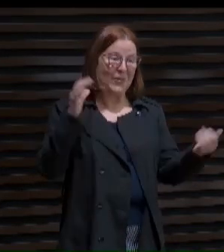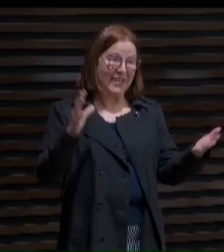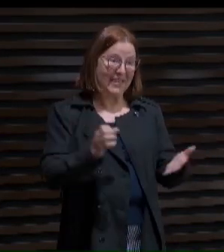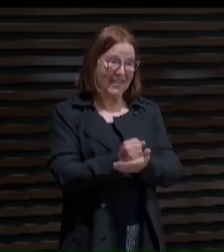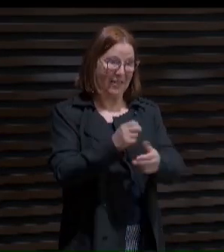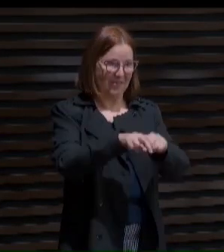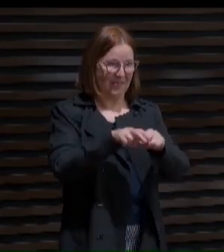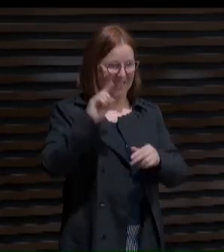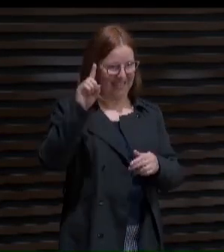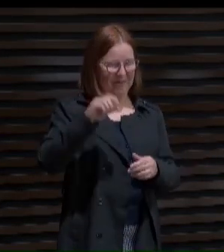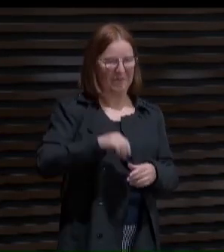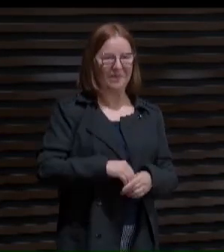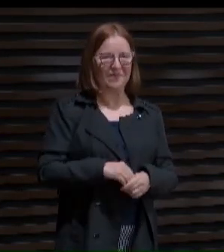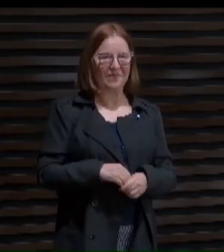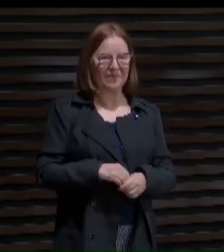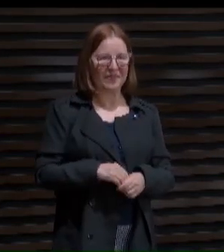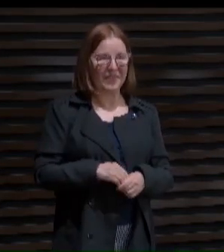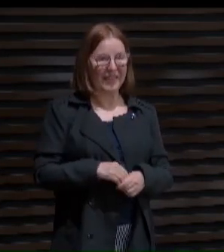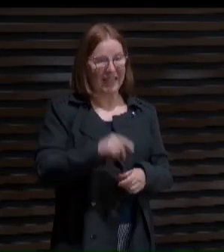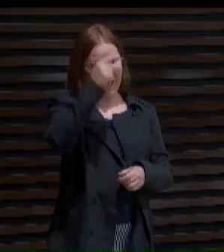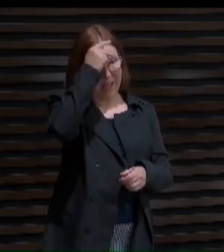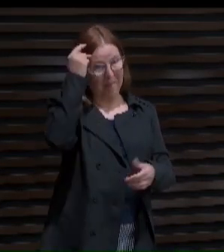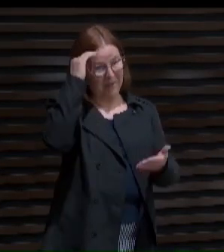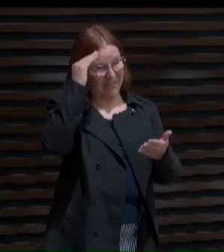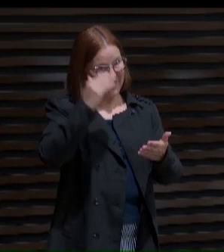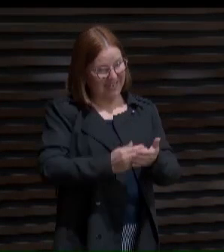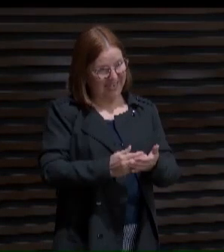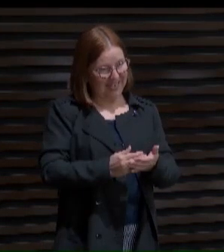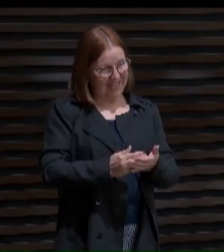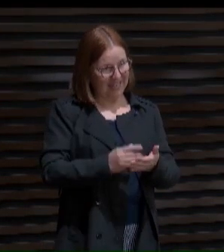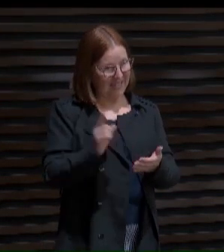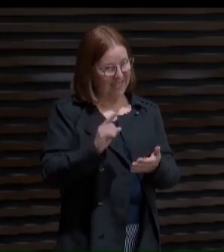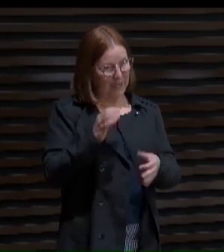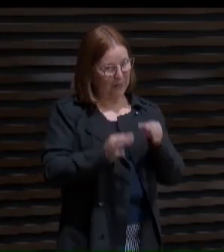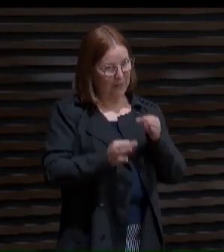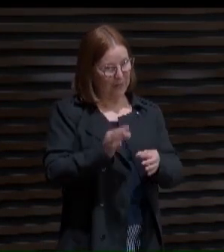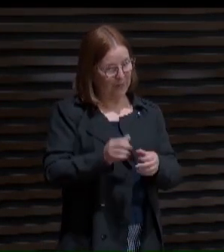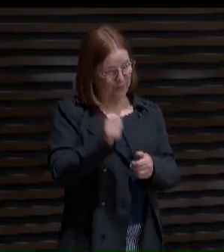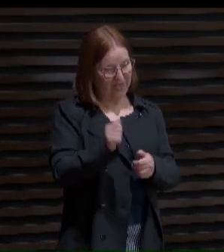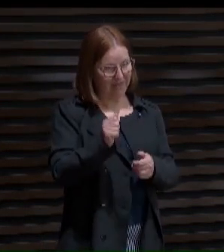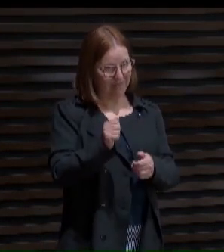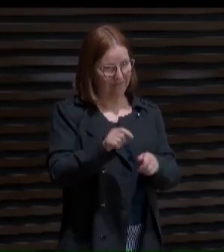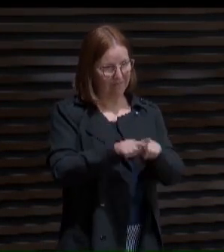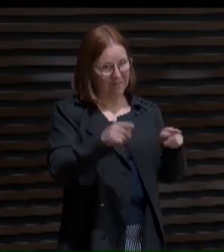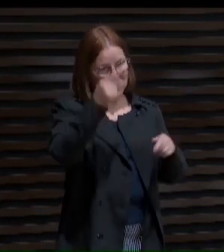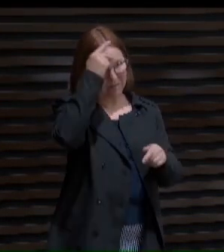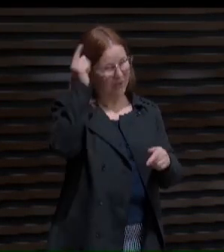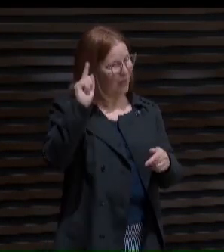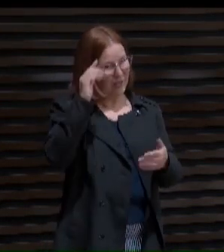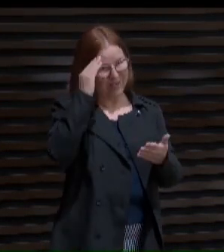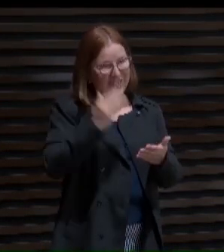ele. Quem nele crê não é julgado. O que não crê já está